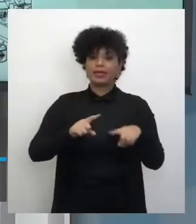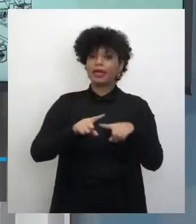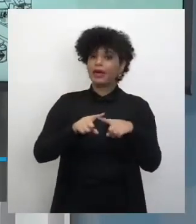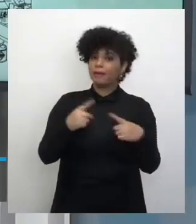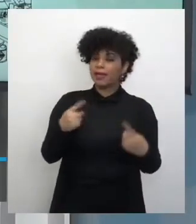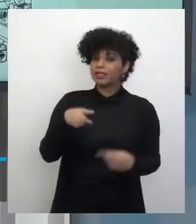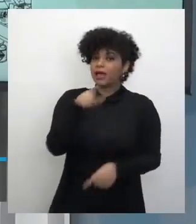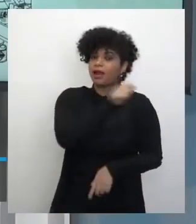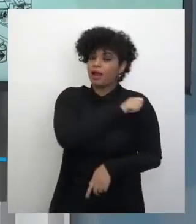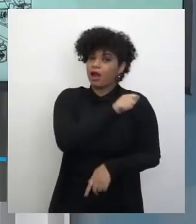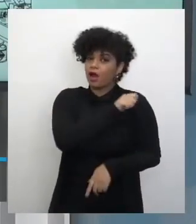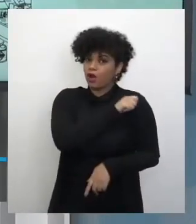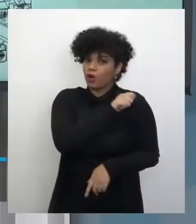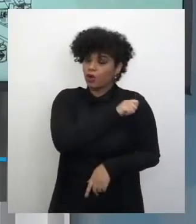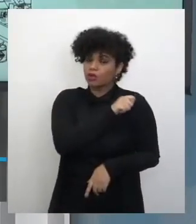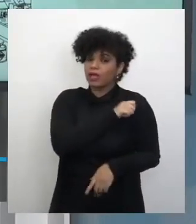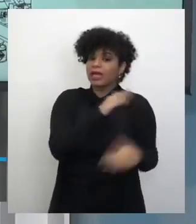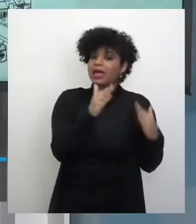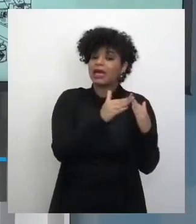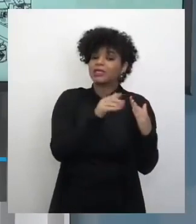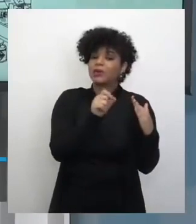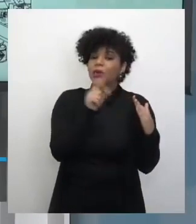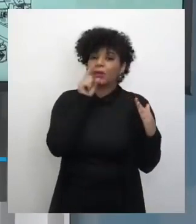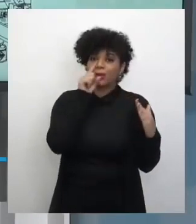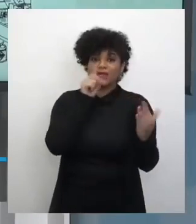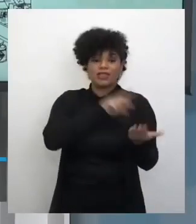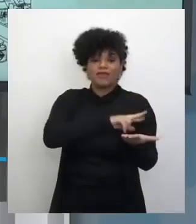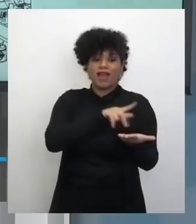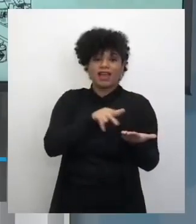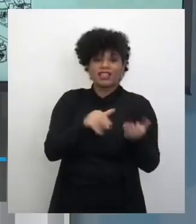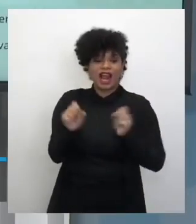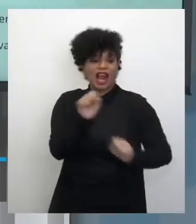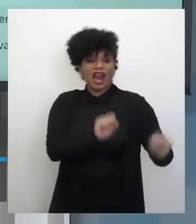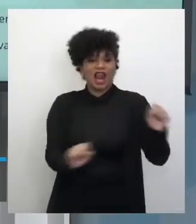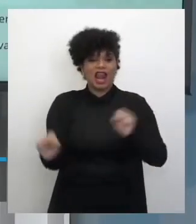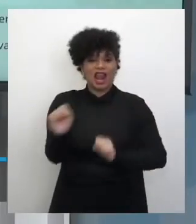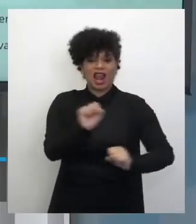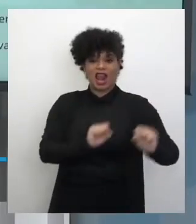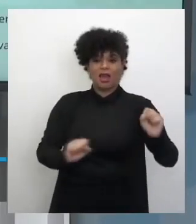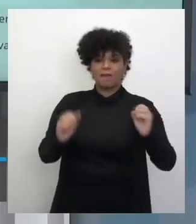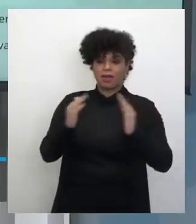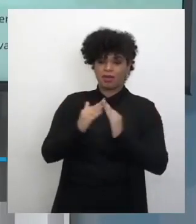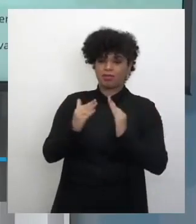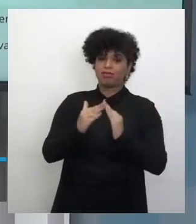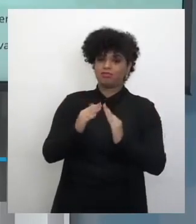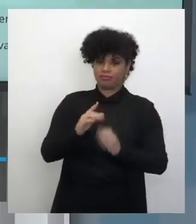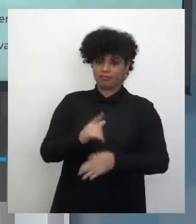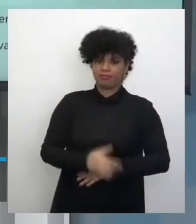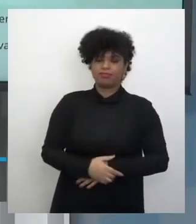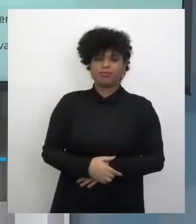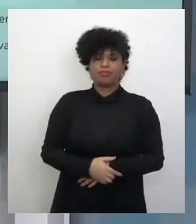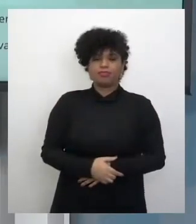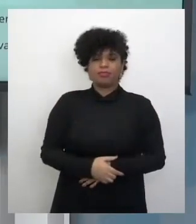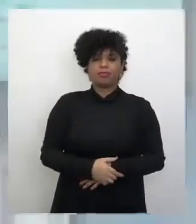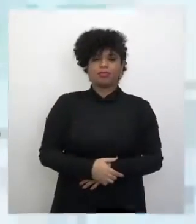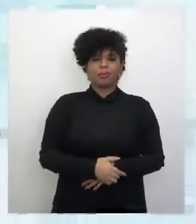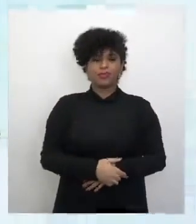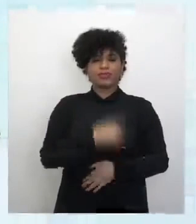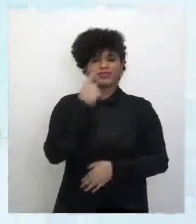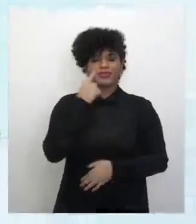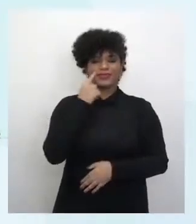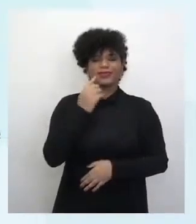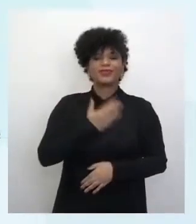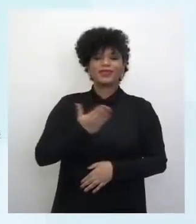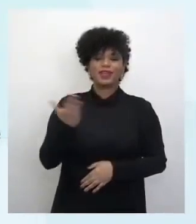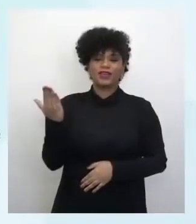o aluno mais próximo são os produtos de limpeza. E aí a gente traz aqui para vocês, né?